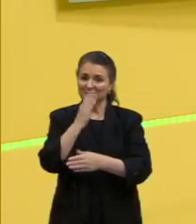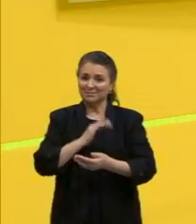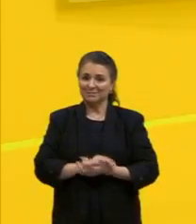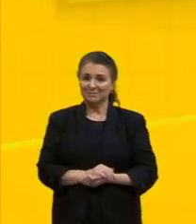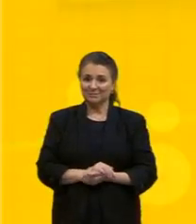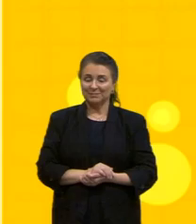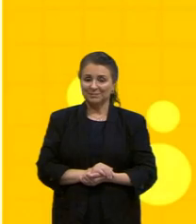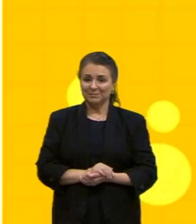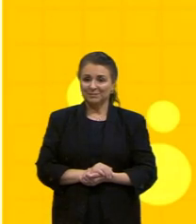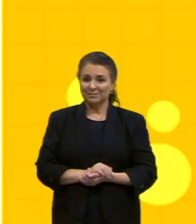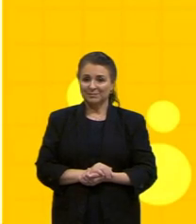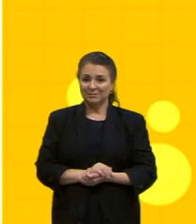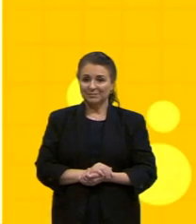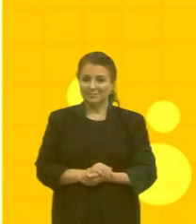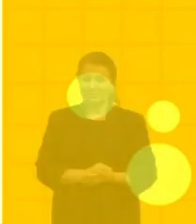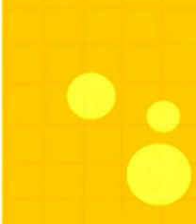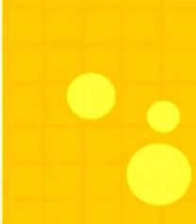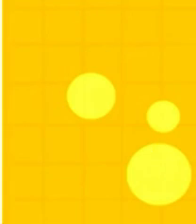E